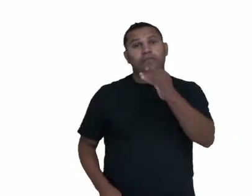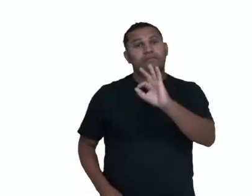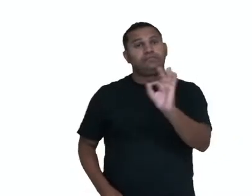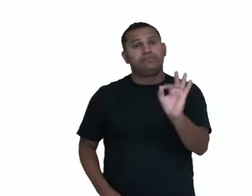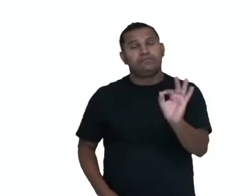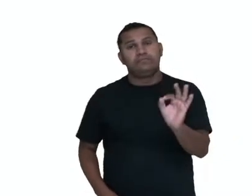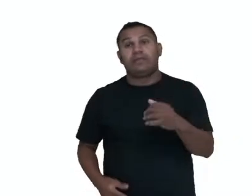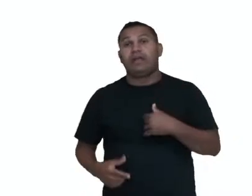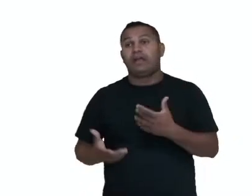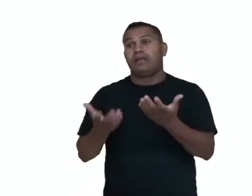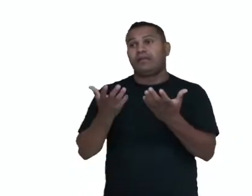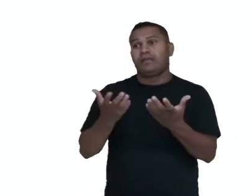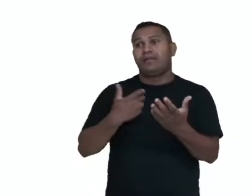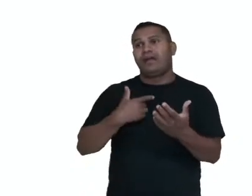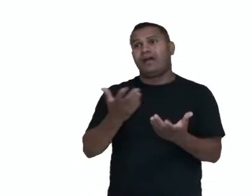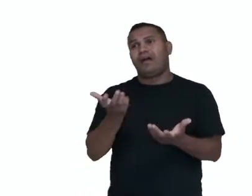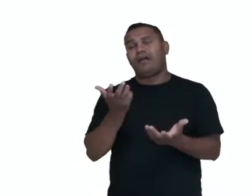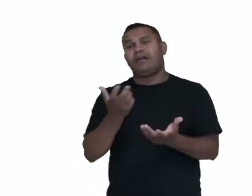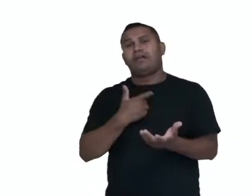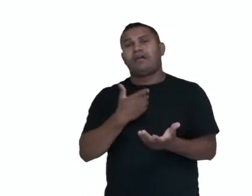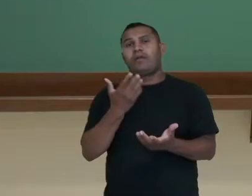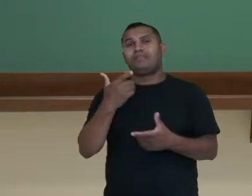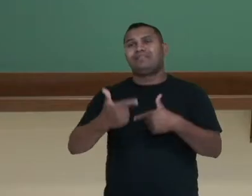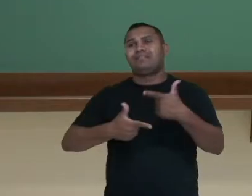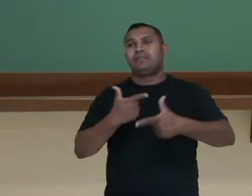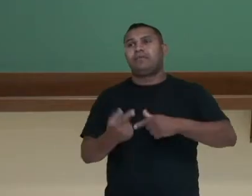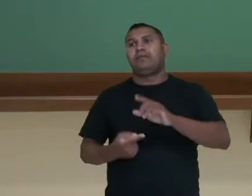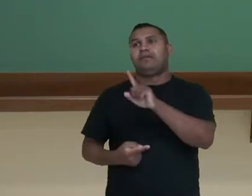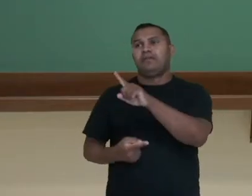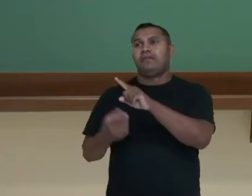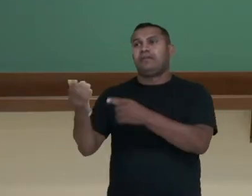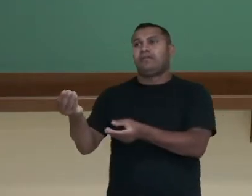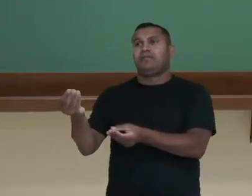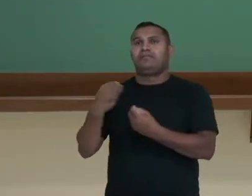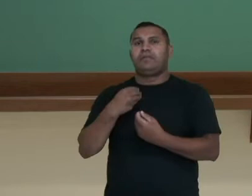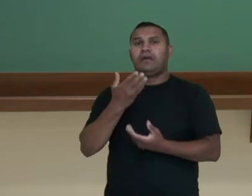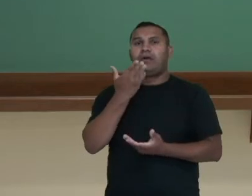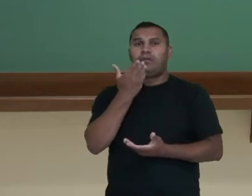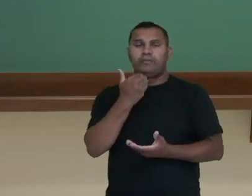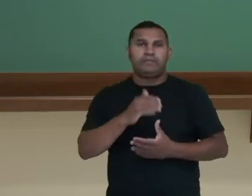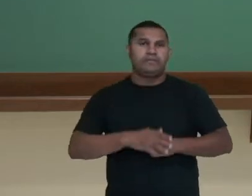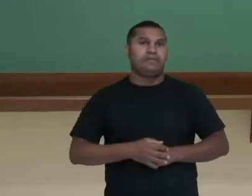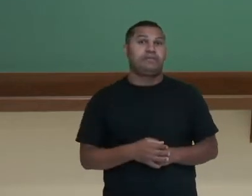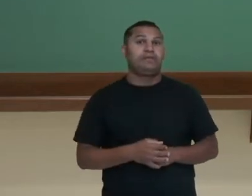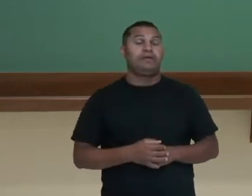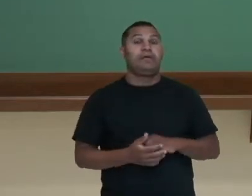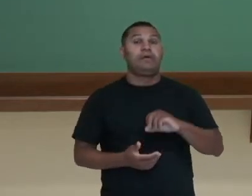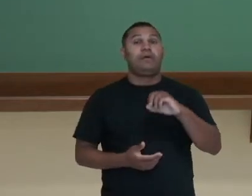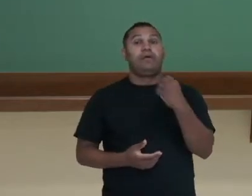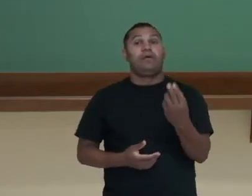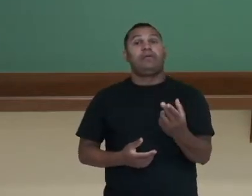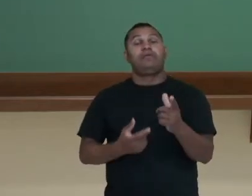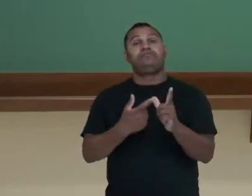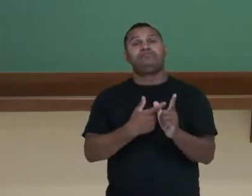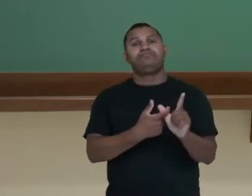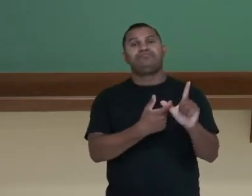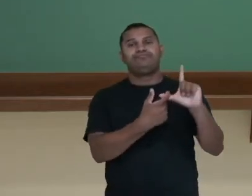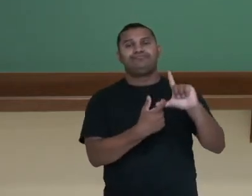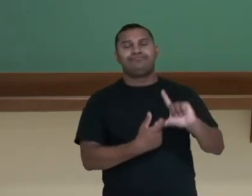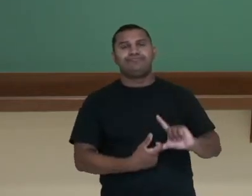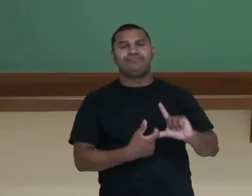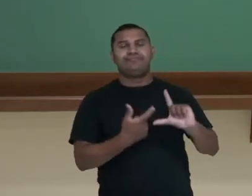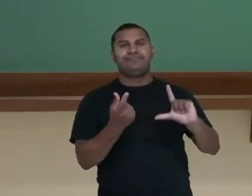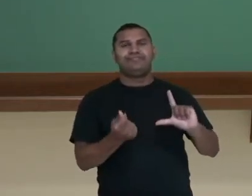pagamento de uma dívida ou punição judicial. Eram as formas de escravidão que existiam na África antes